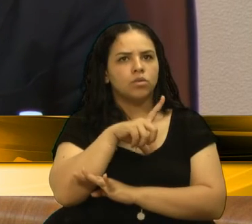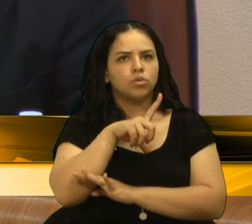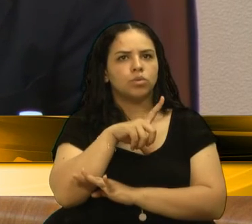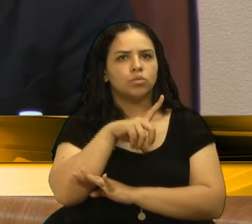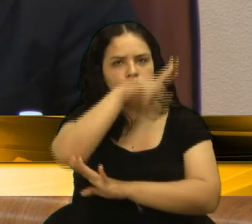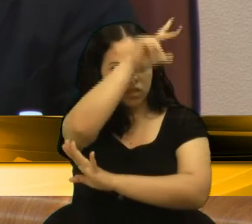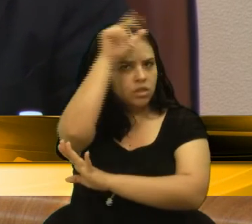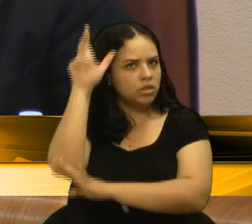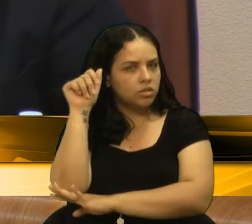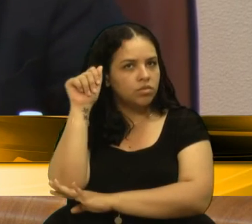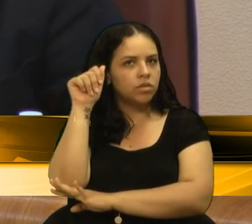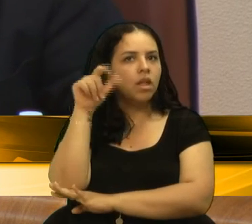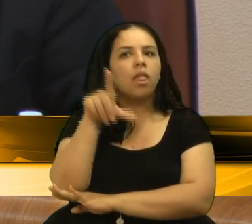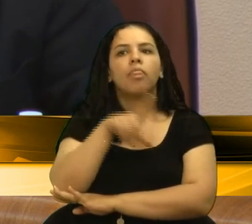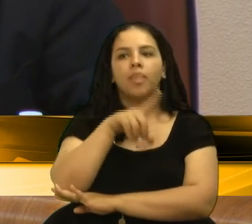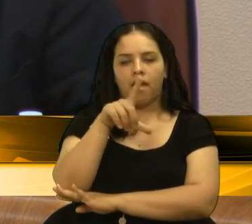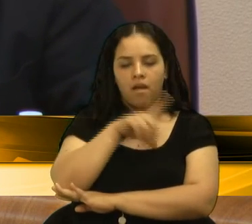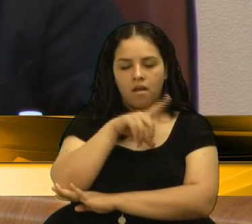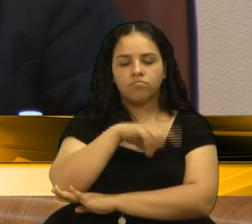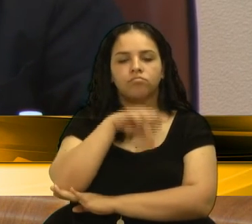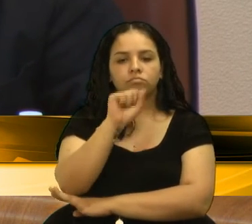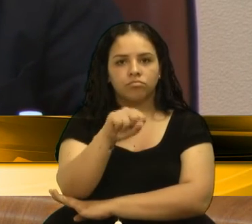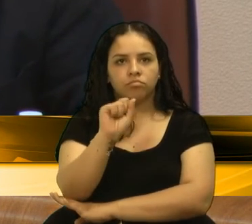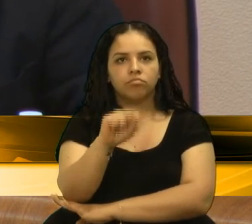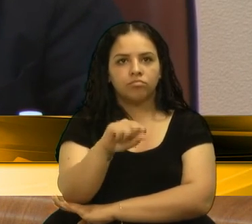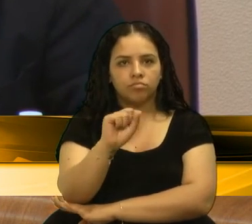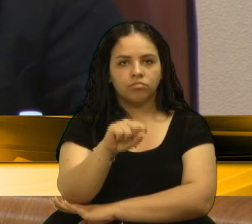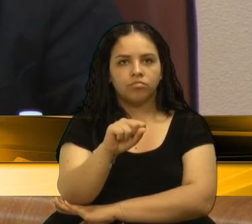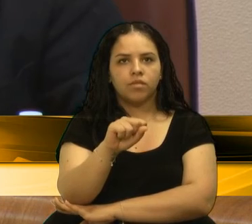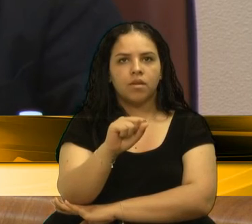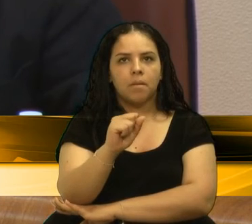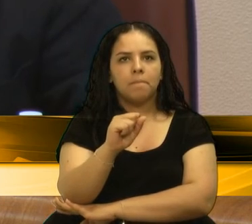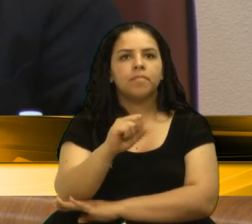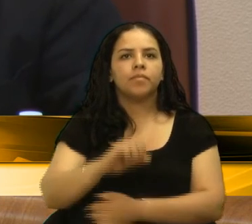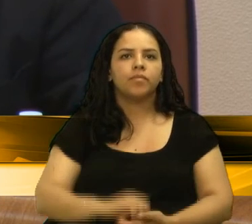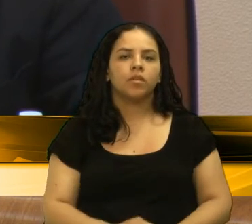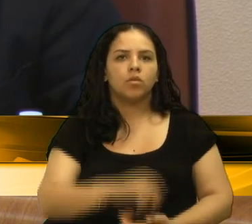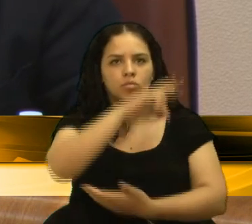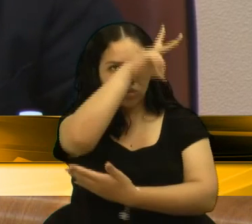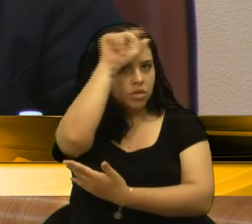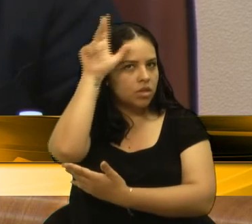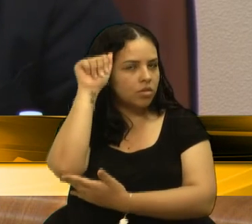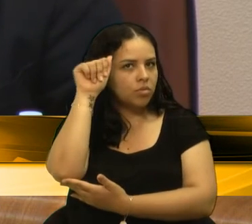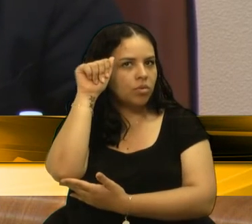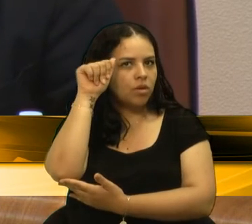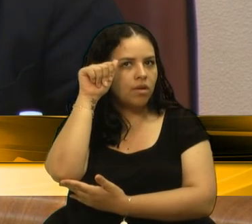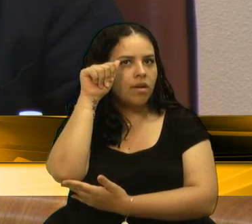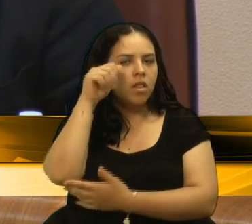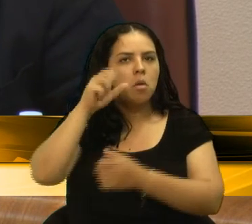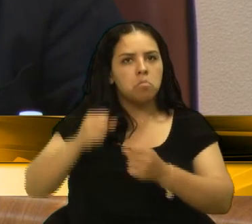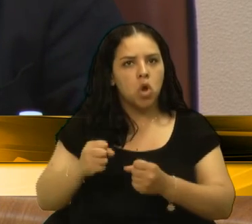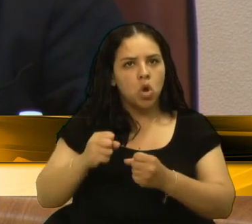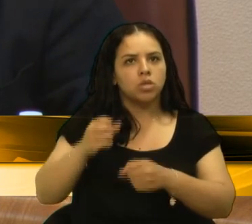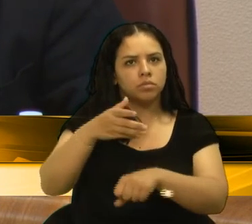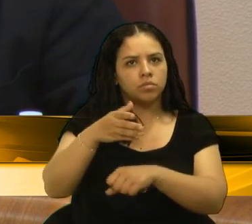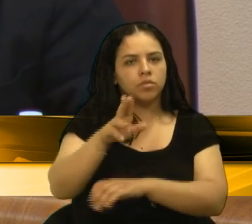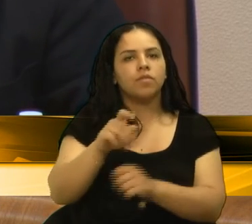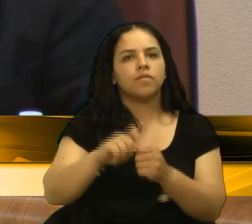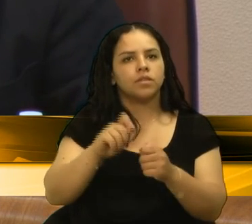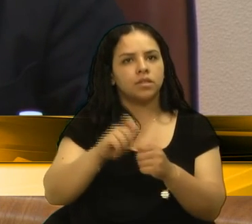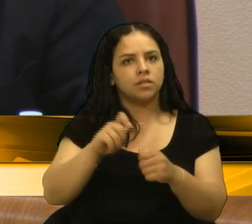Senhora Mirângela Rossi, teve o deferimento do município. Doutora Cássia Kuhn, o município deferiu o evento para a sua realização? Senhora Mirângela Rossi,